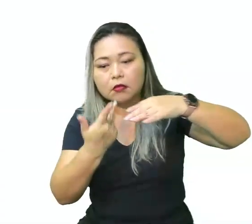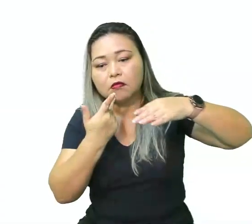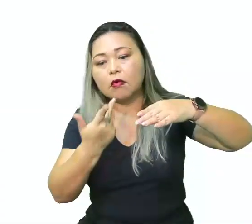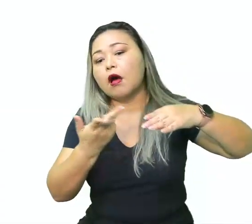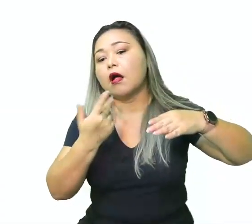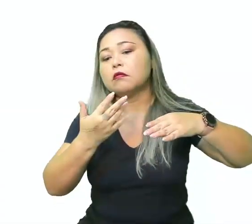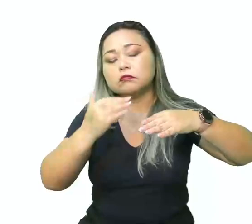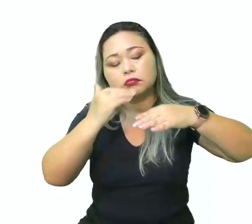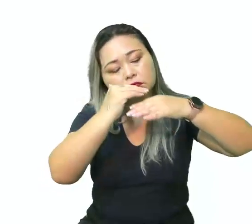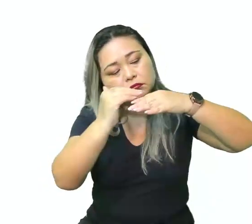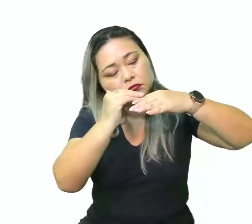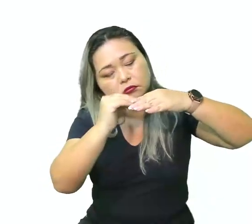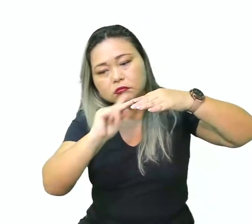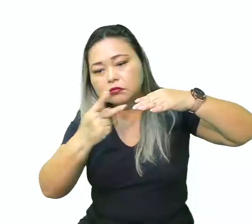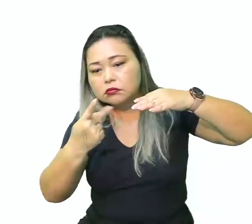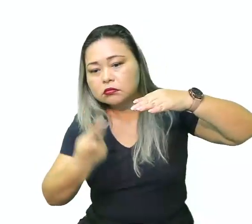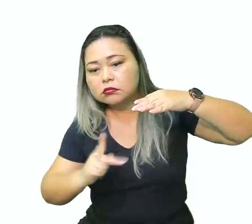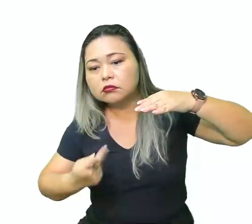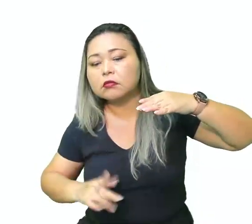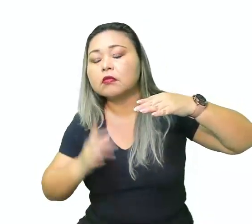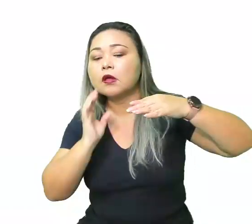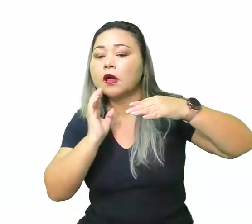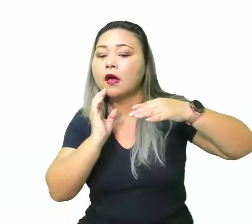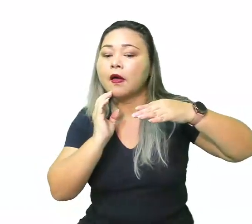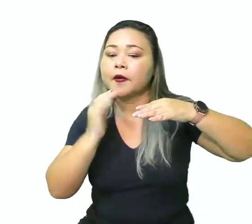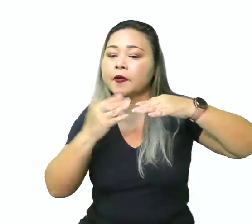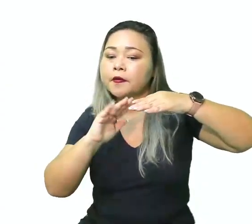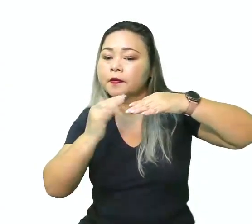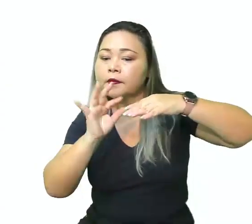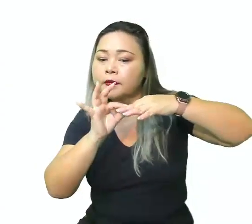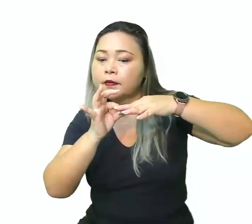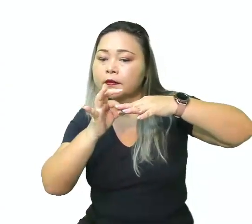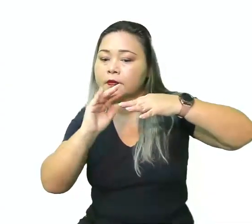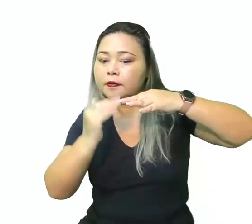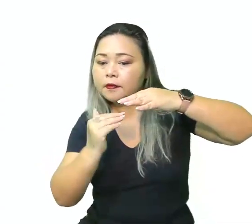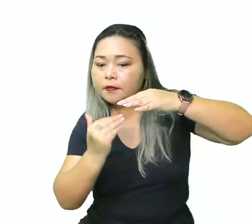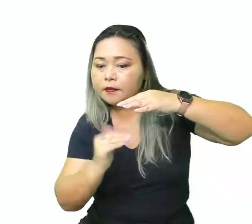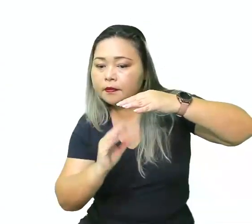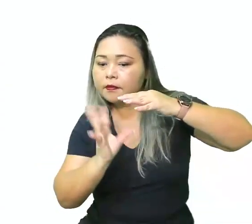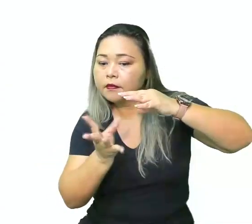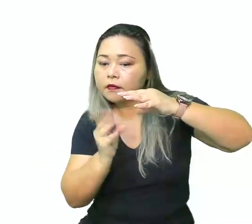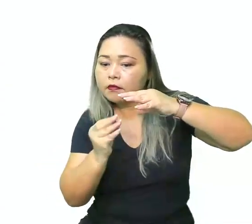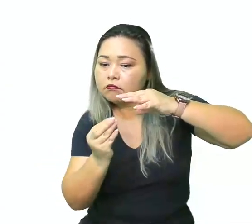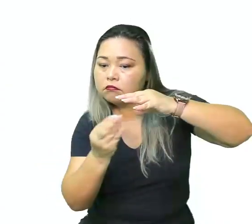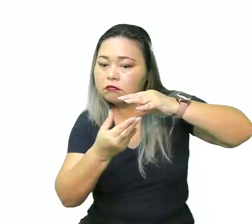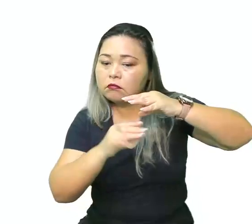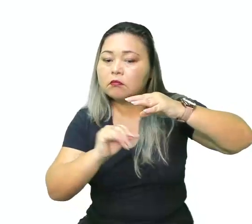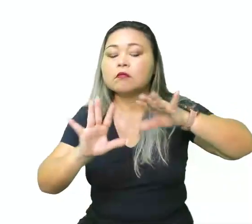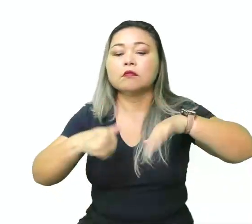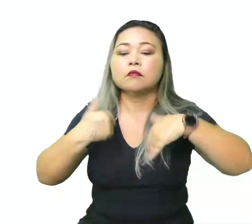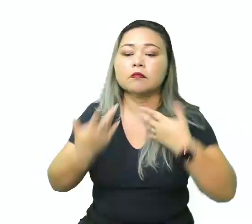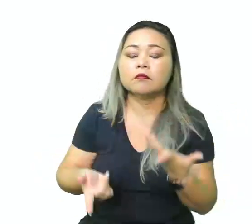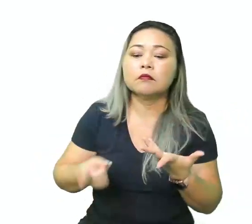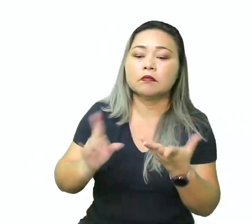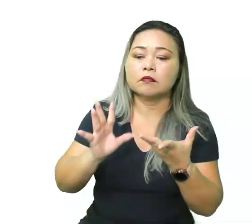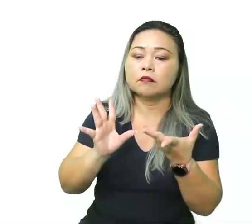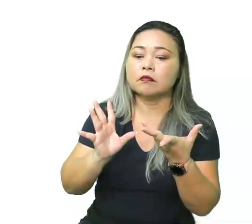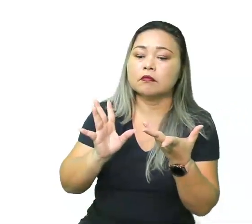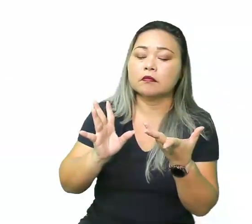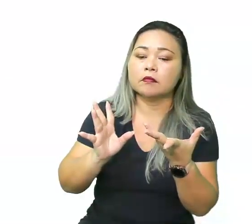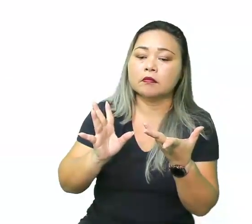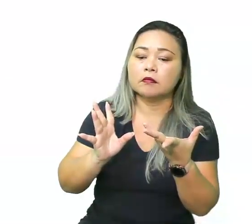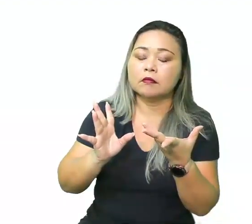falar da estrutura humana, vão estar aí entre o tecido epitelial, o tecido conjuntivo, né? O